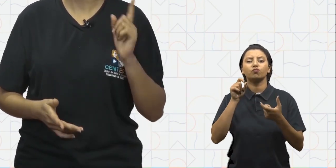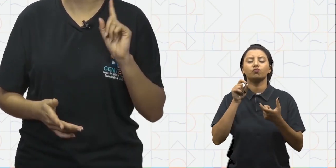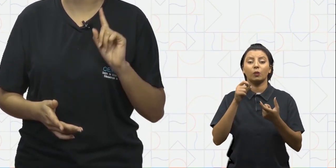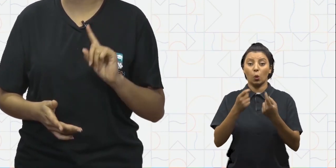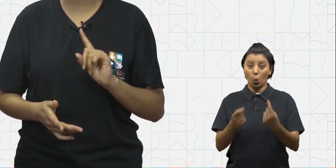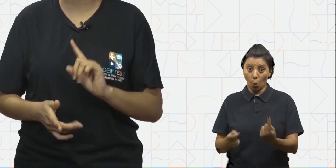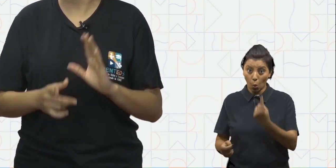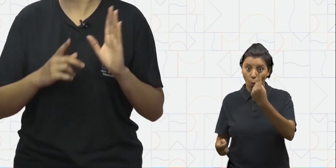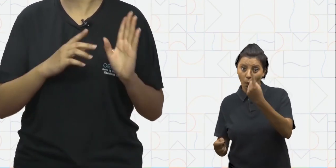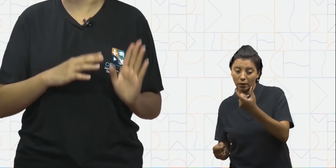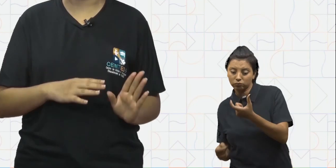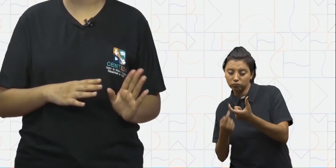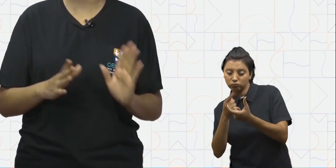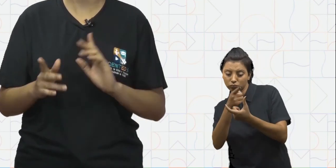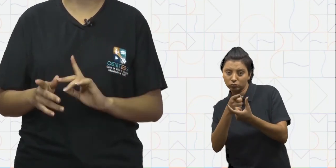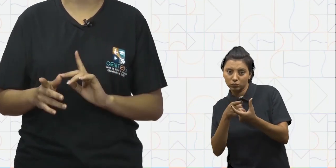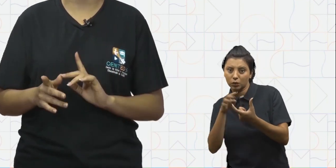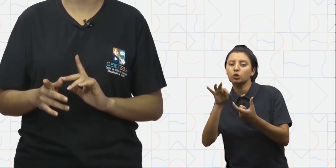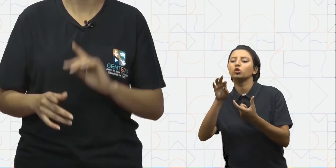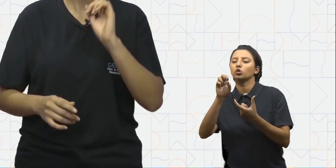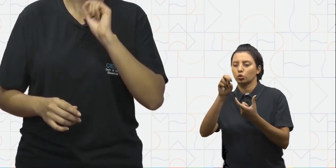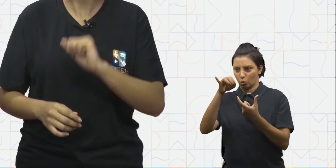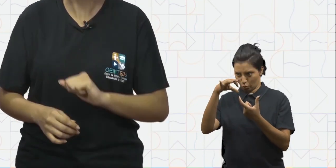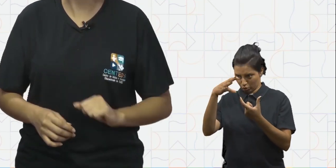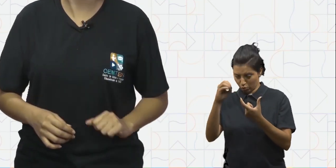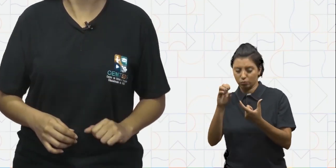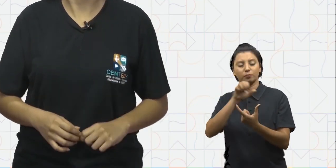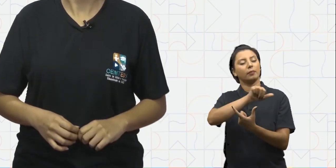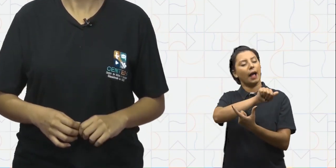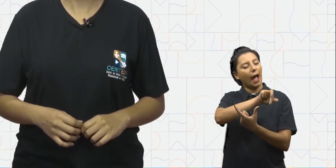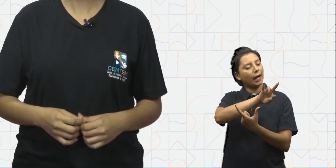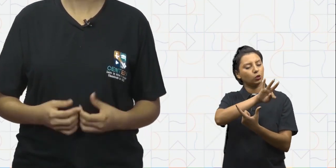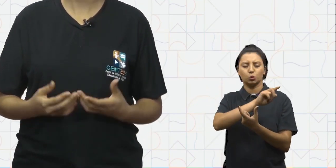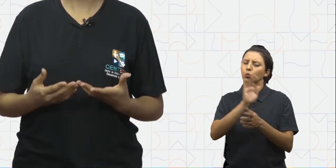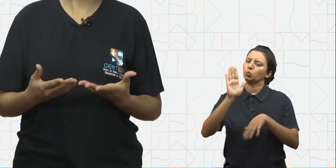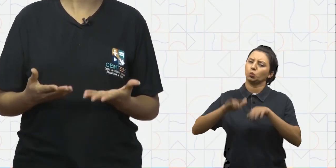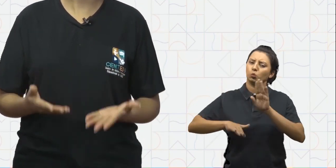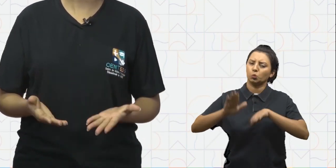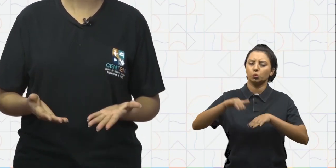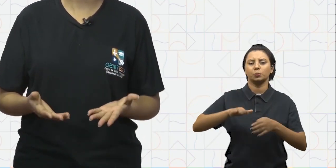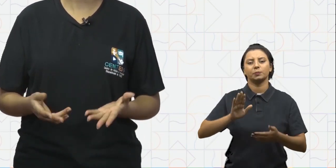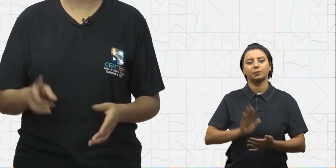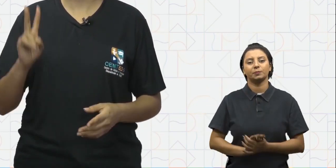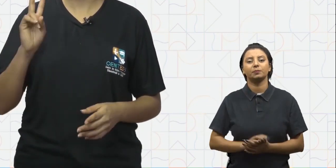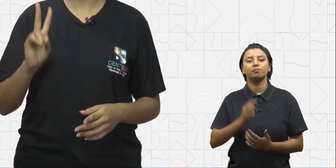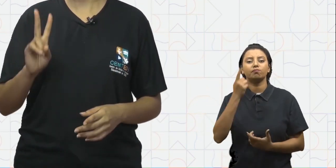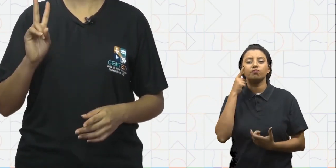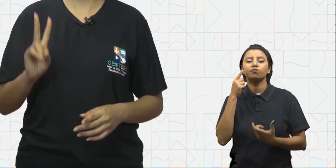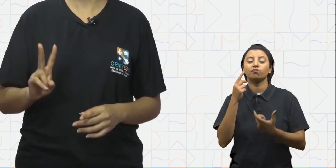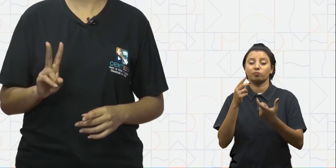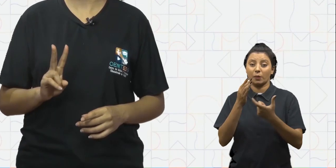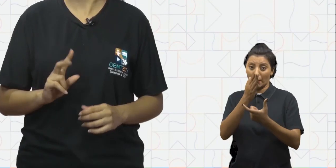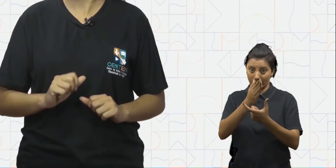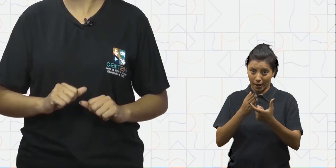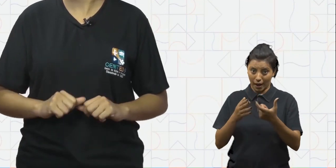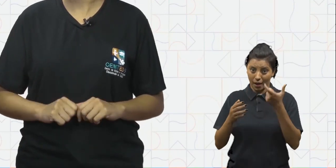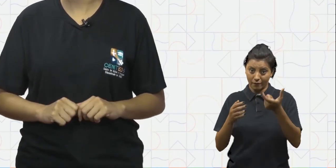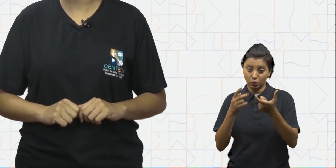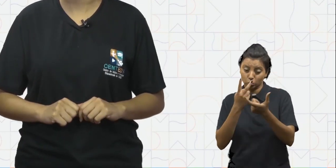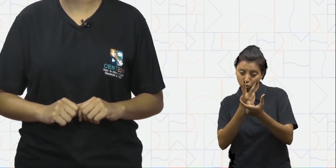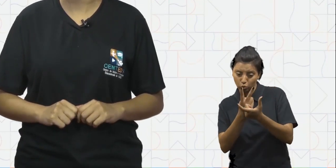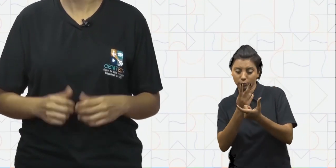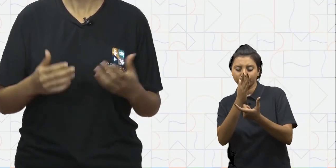monossílabos, que podem ser tônicos ou átonos. Em seguida, vimos como as palavras a partir de 2 sílabas podem